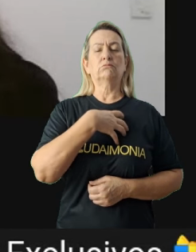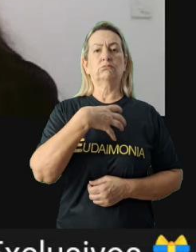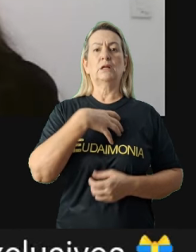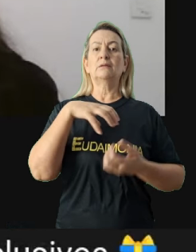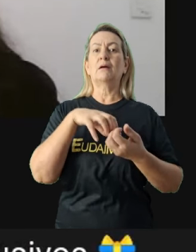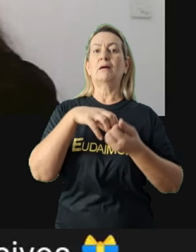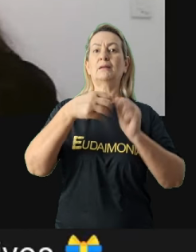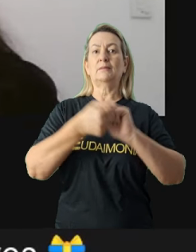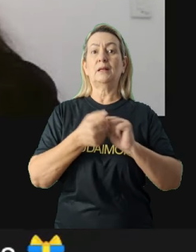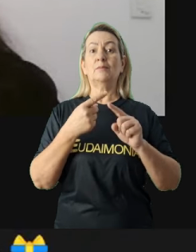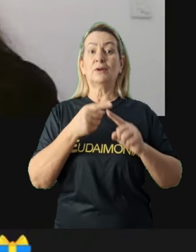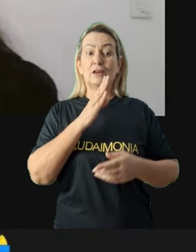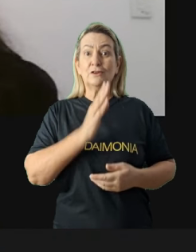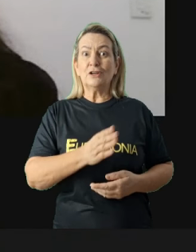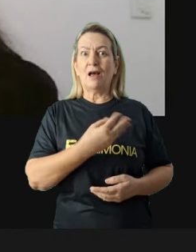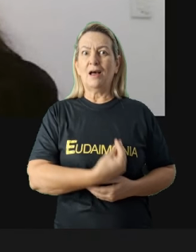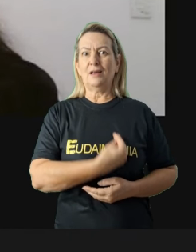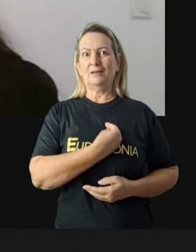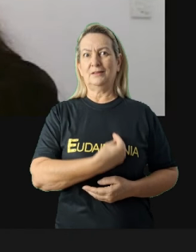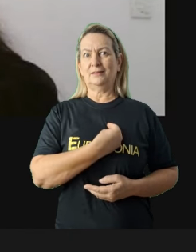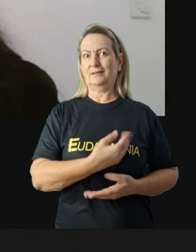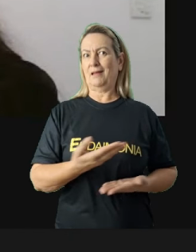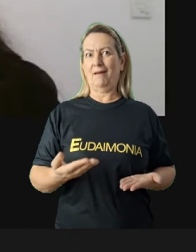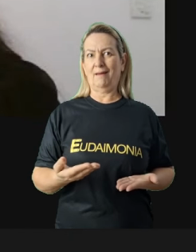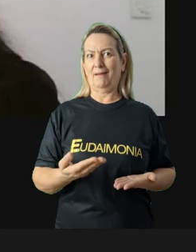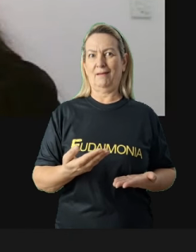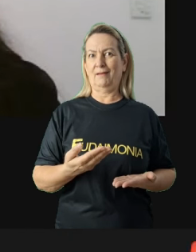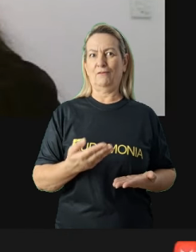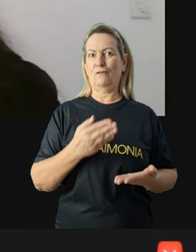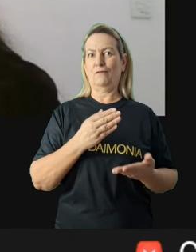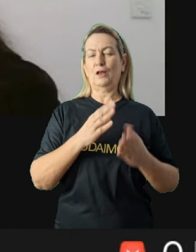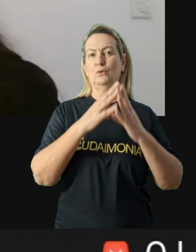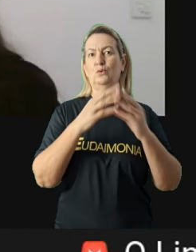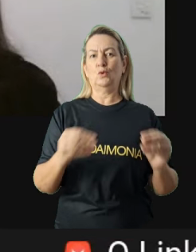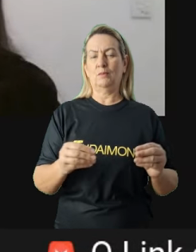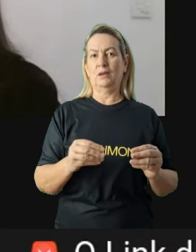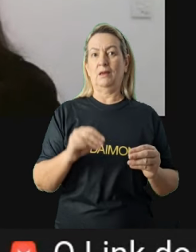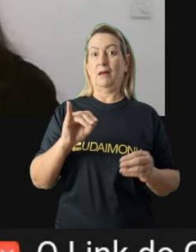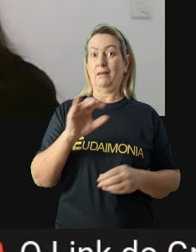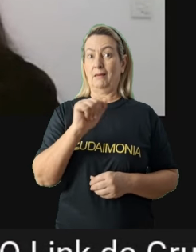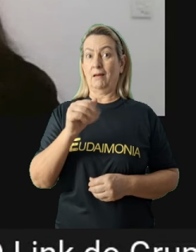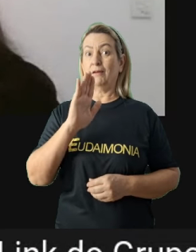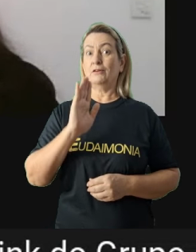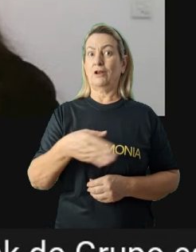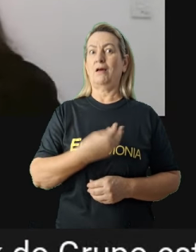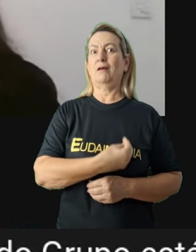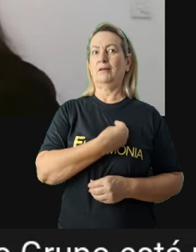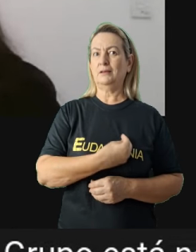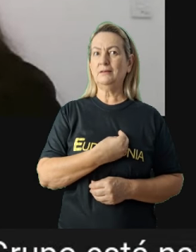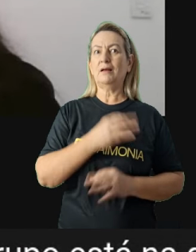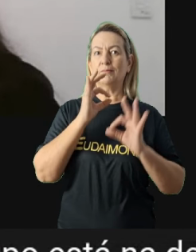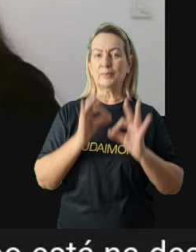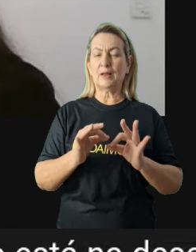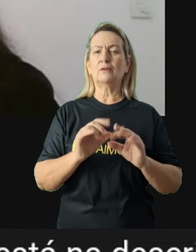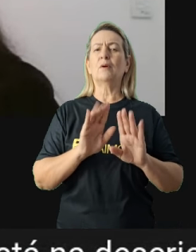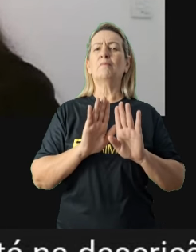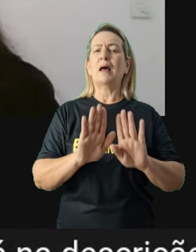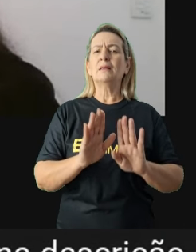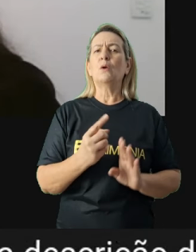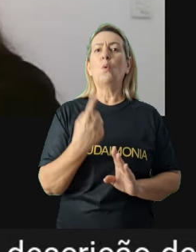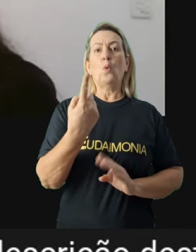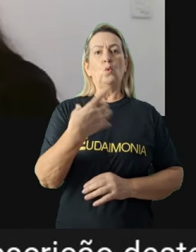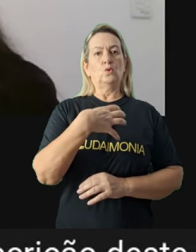o seguinte, só tem um jeito da gente se adaptar a algo que já está aí, né? Porque ela não pede licença, ela não vai sair da frente. A IA já